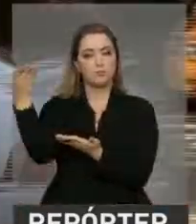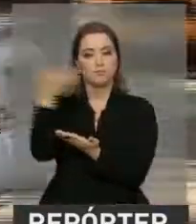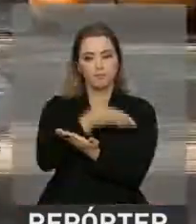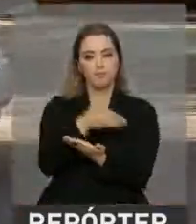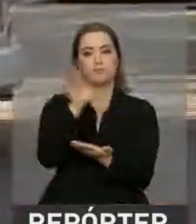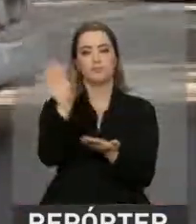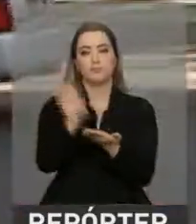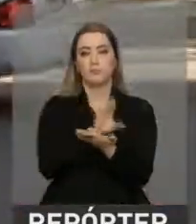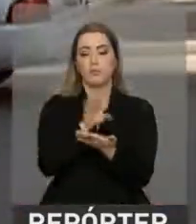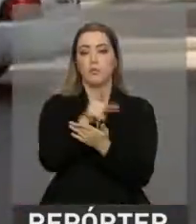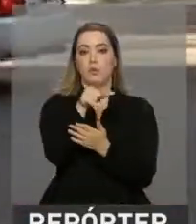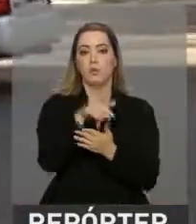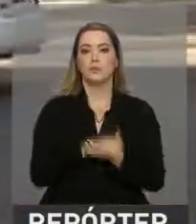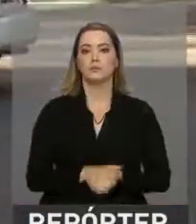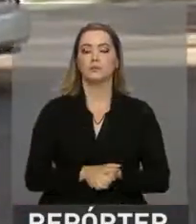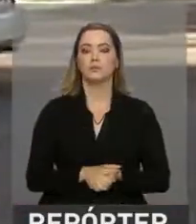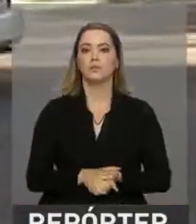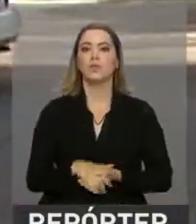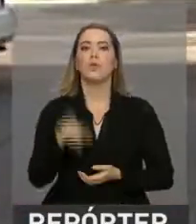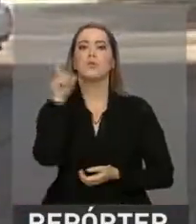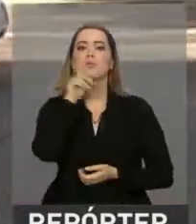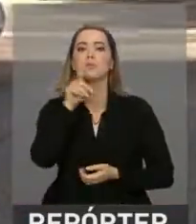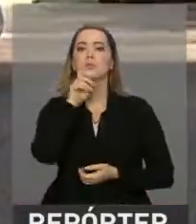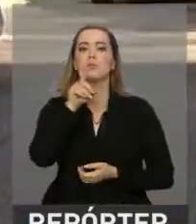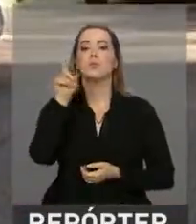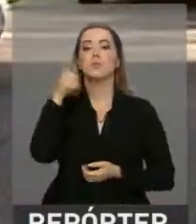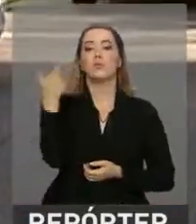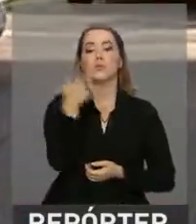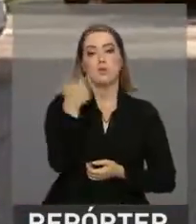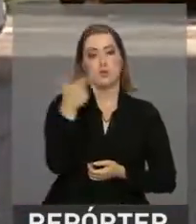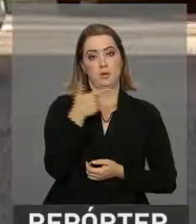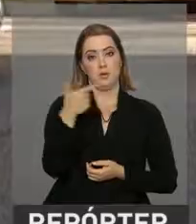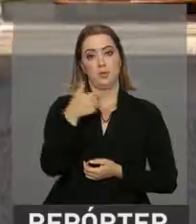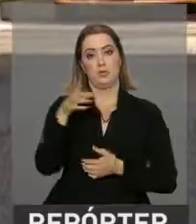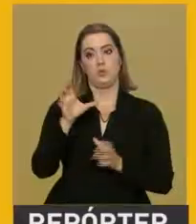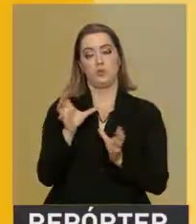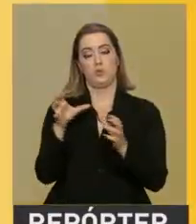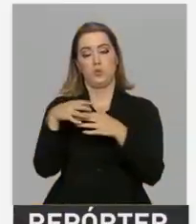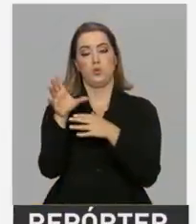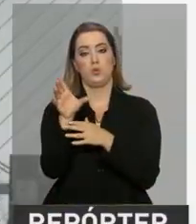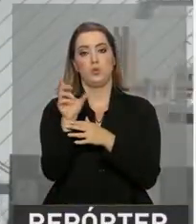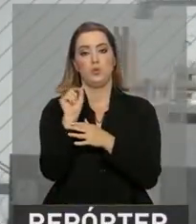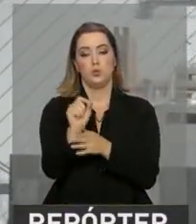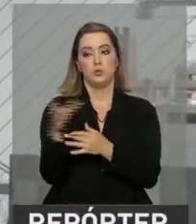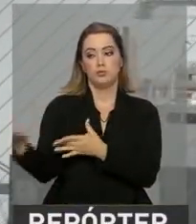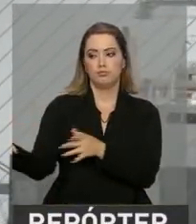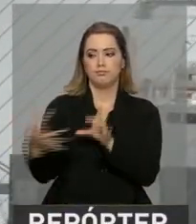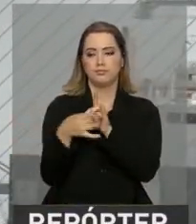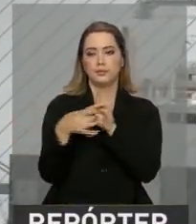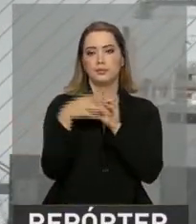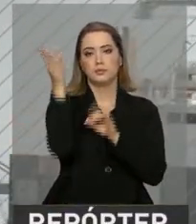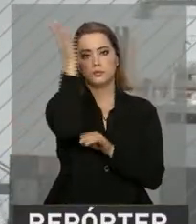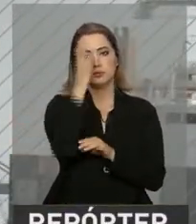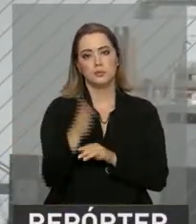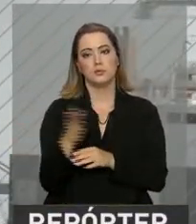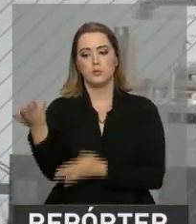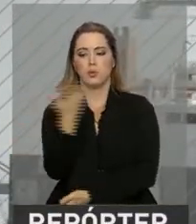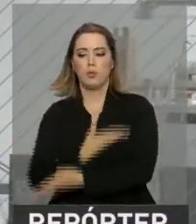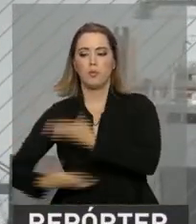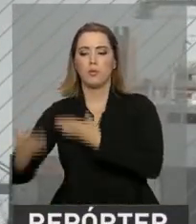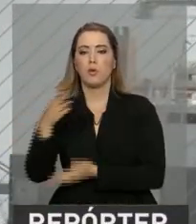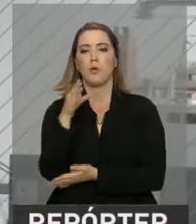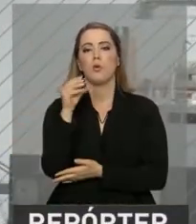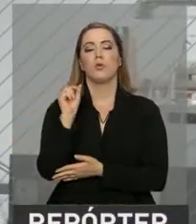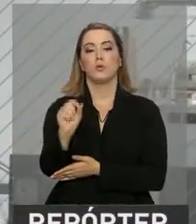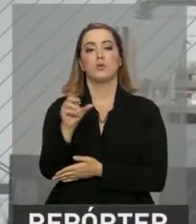Os Estados Unidos são o segundo parceiro comercial do Brasil no mundo só ficando atrás da China no ano passado comércio entre os dois países